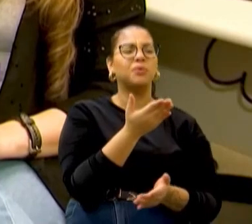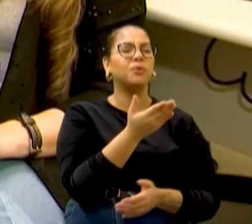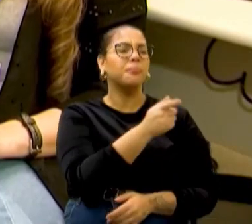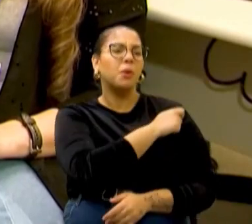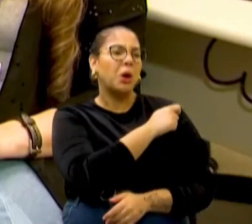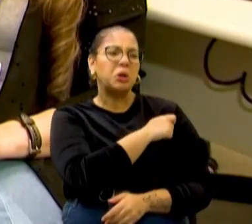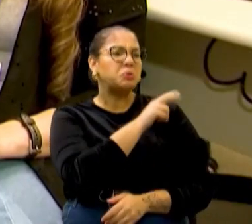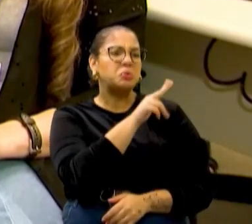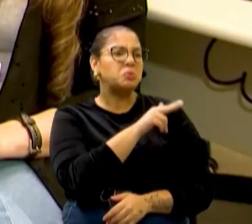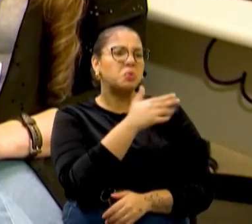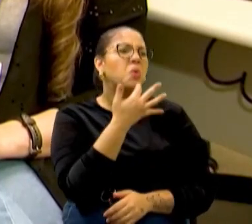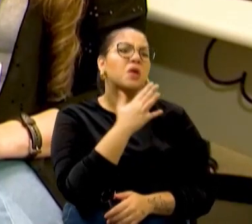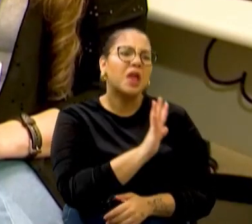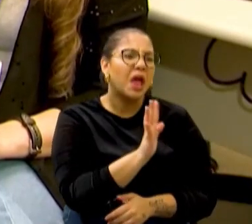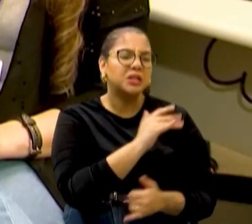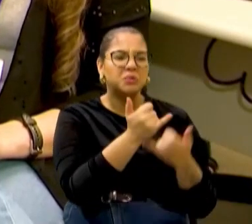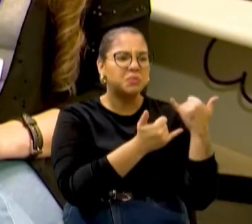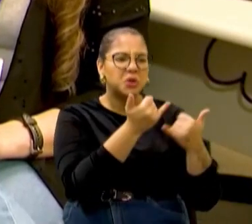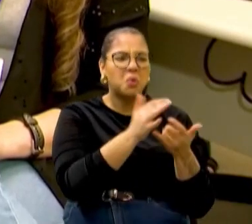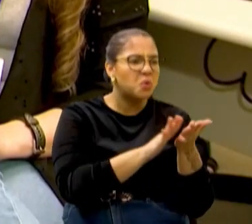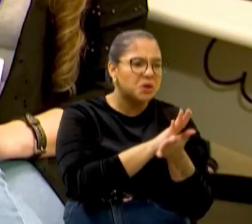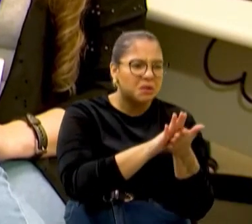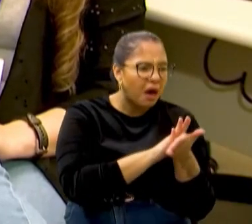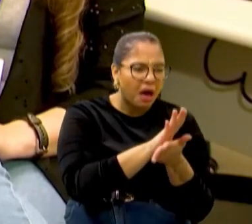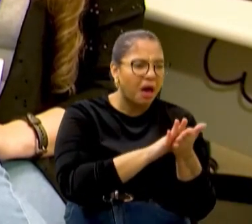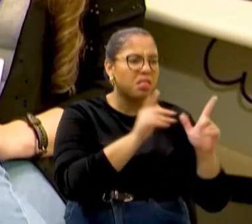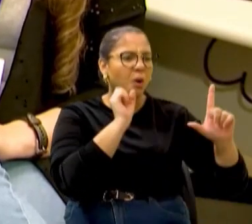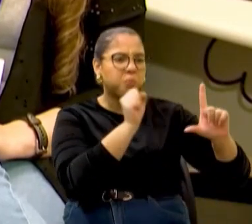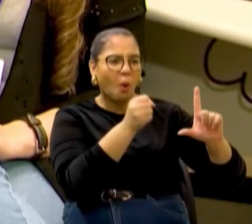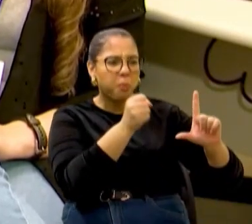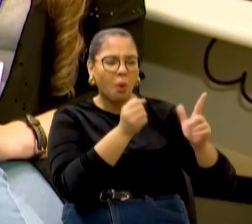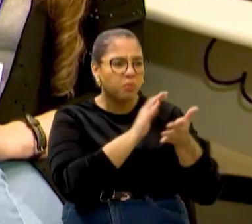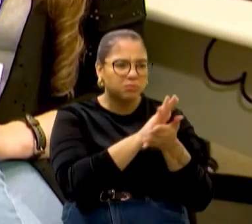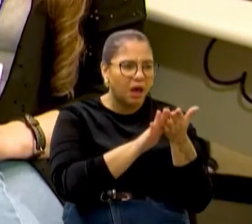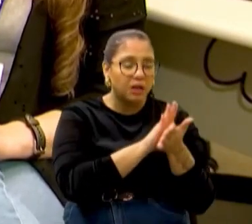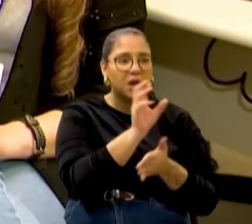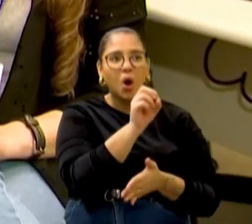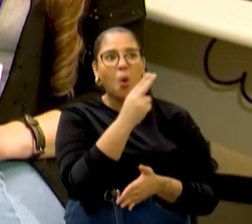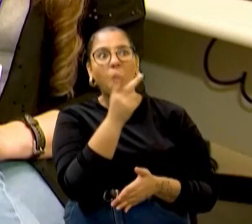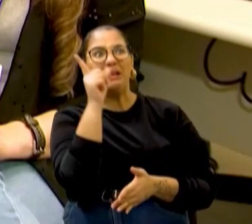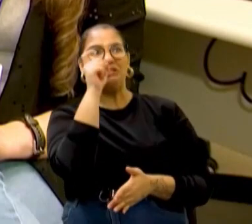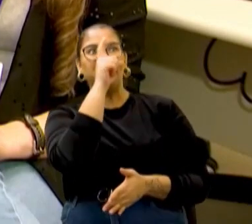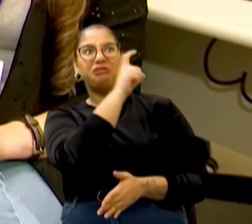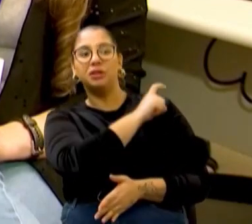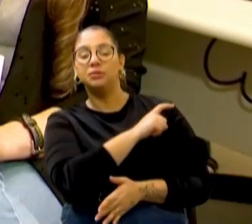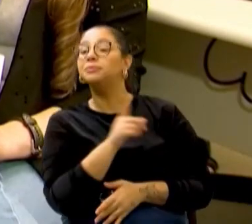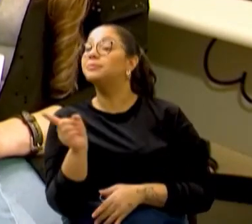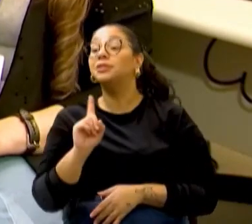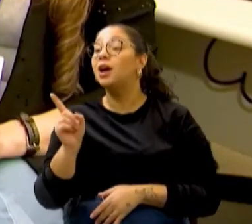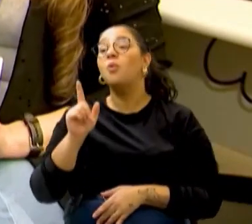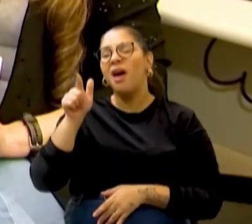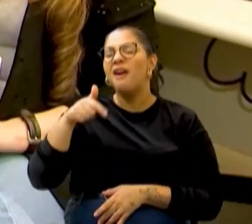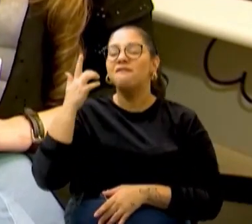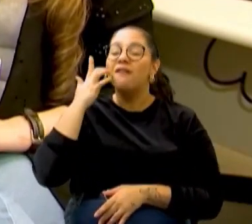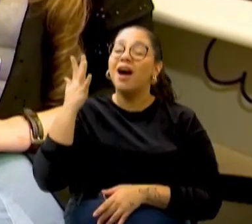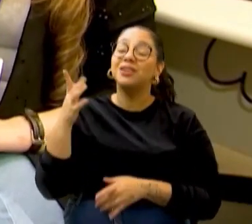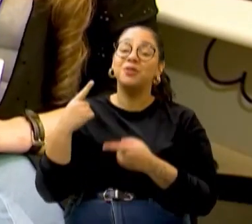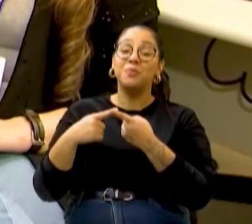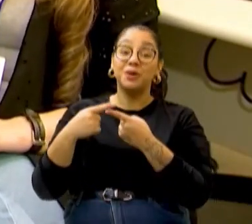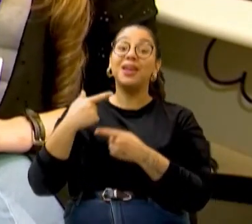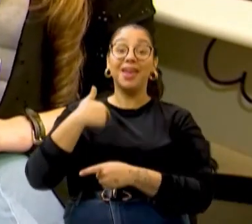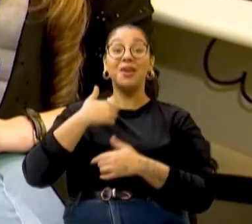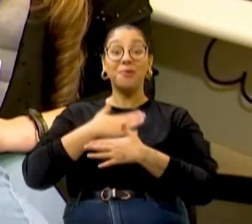pegar quem por exemplo nunca brincou nunca né enfim jogou ou é difícil para